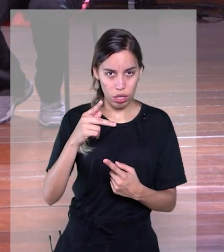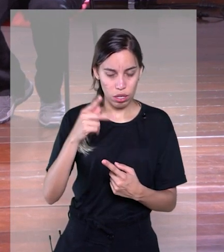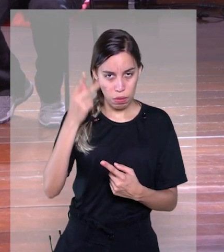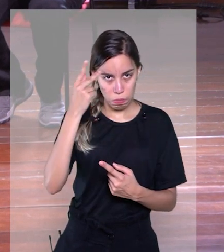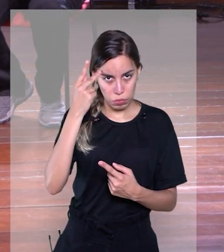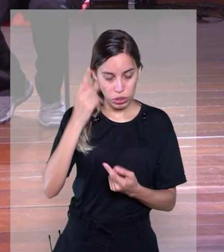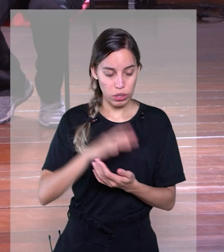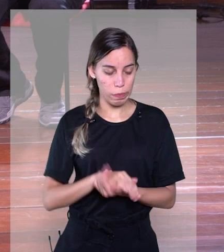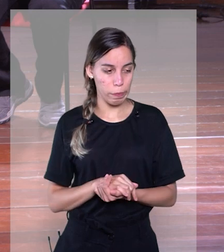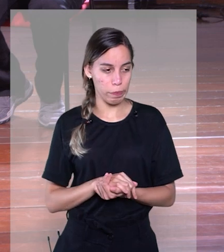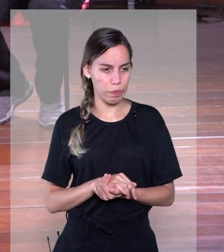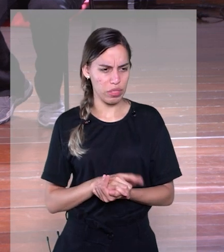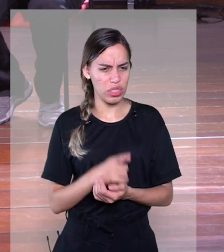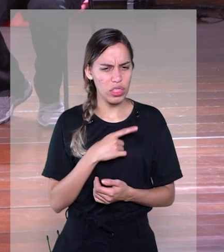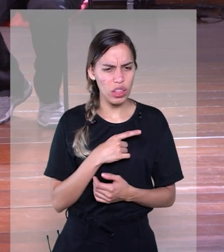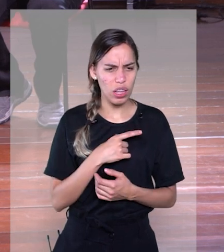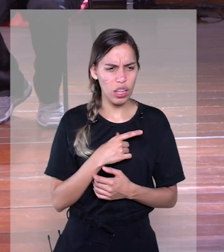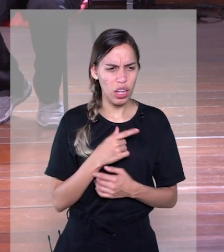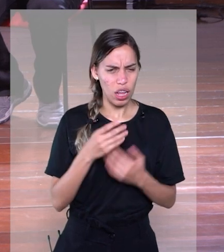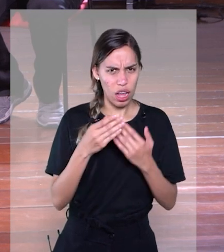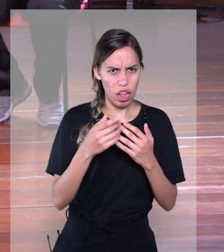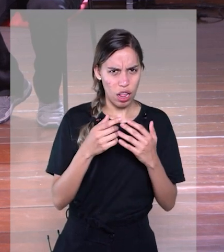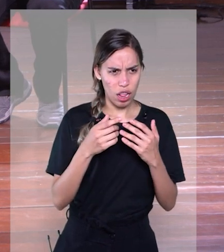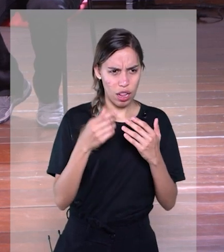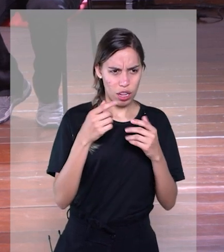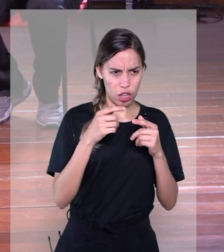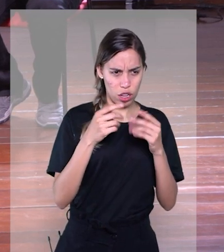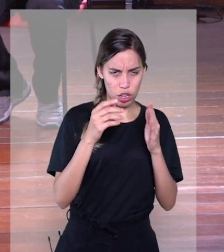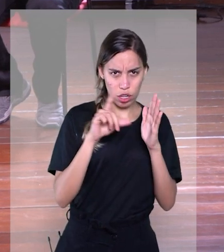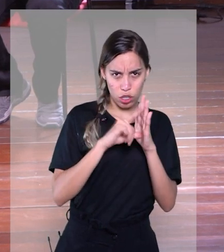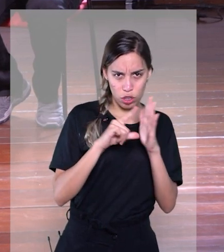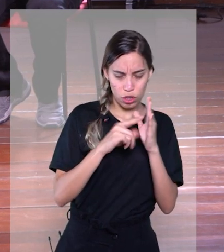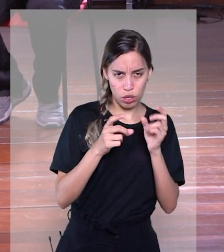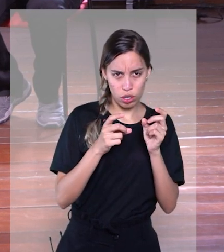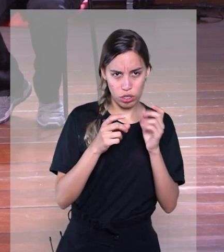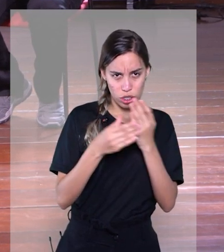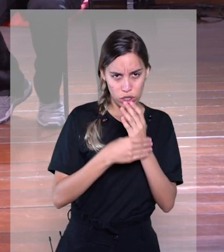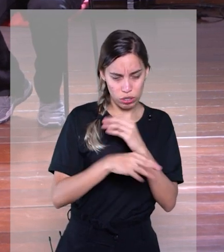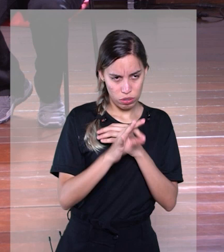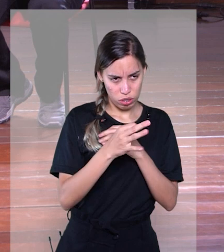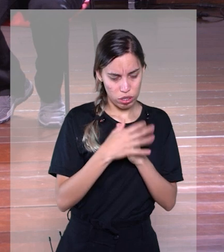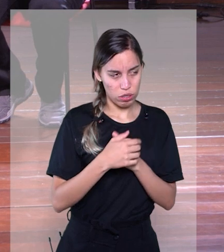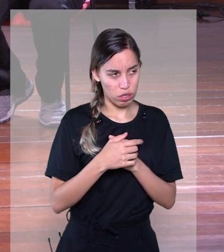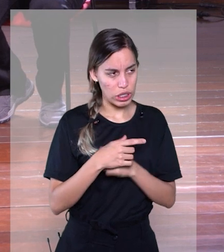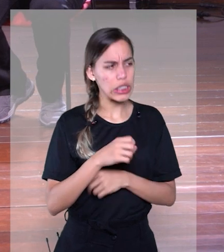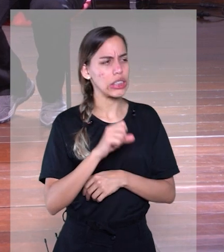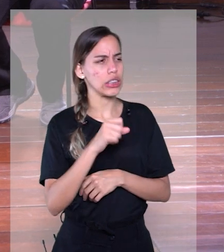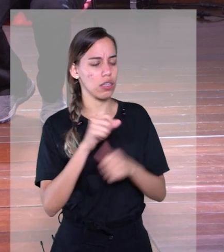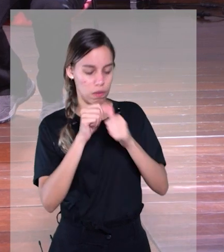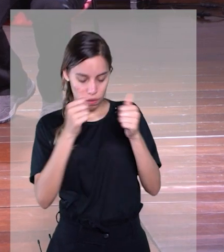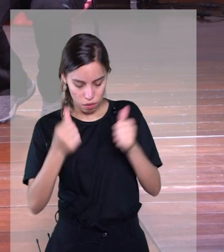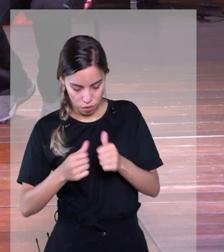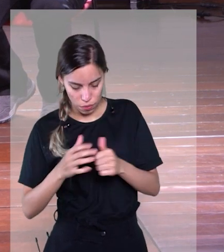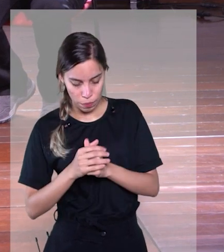Cultura. No Conjunto Nacional. Ali tem uma réplica, tem uma outra réplica numa cidade, acho que em